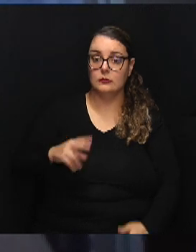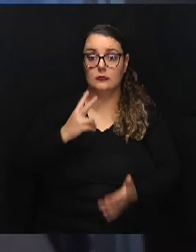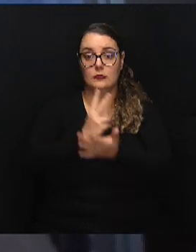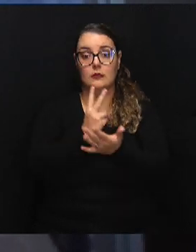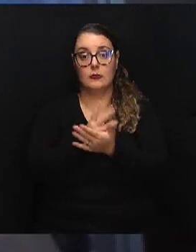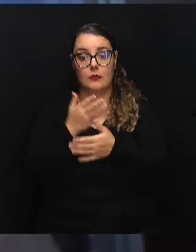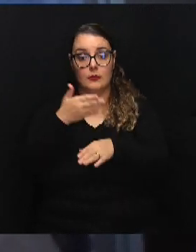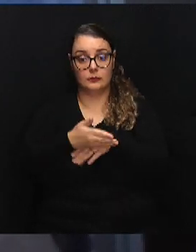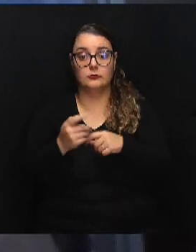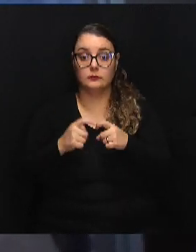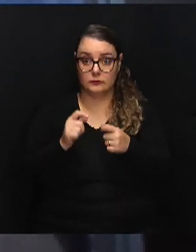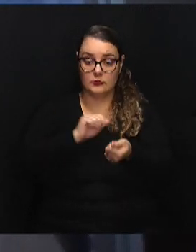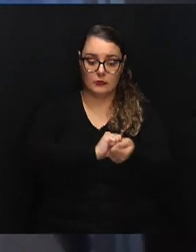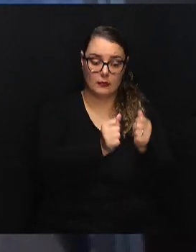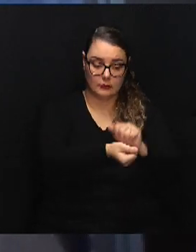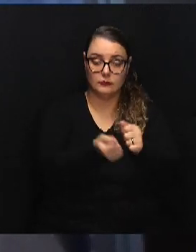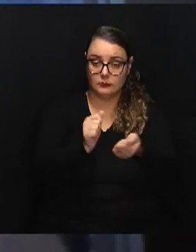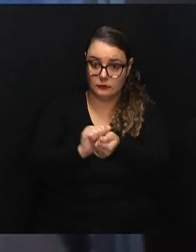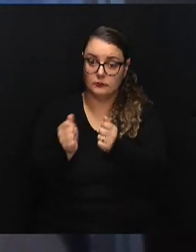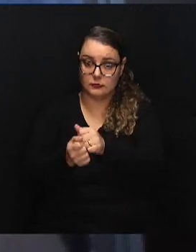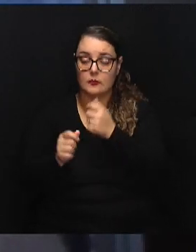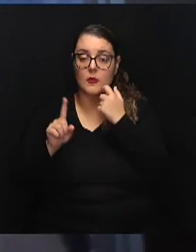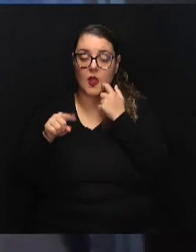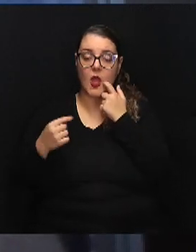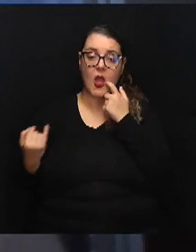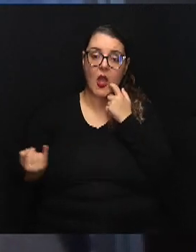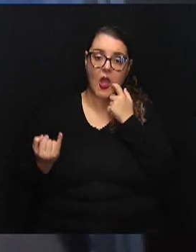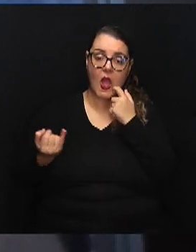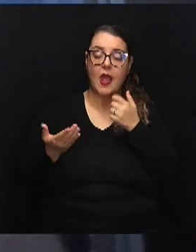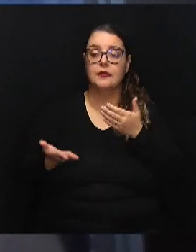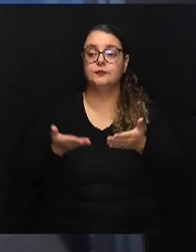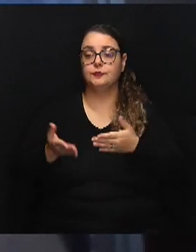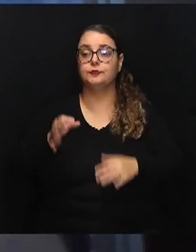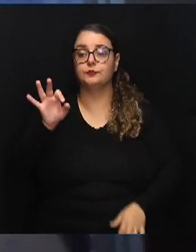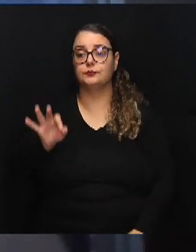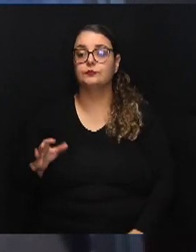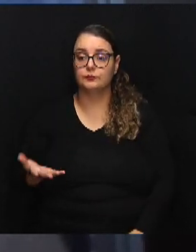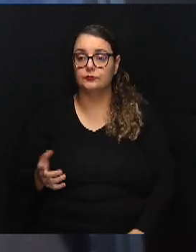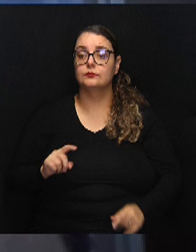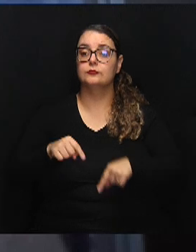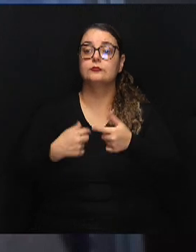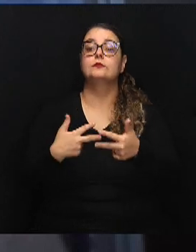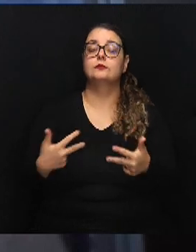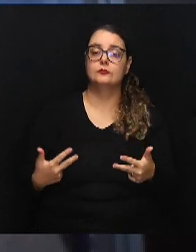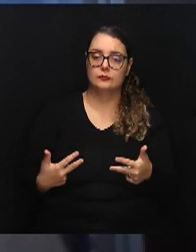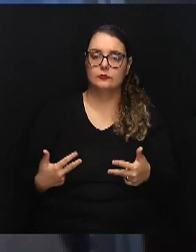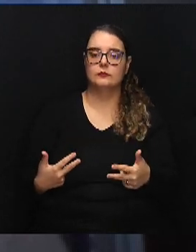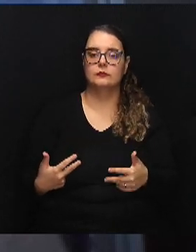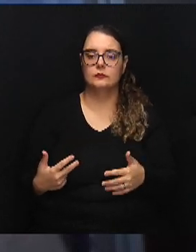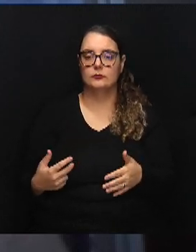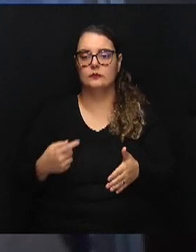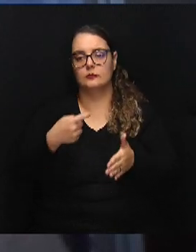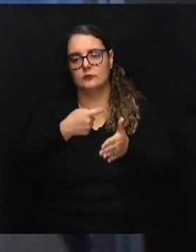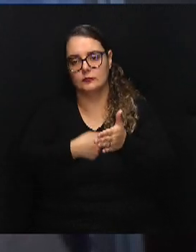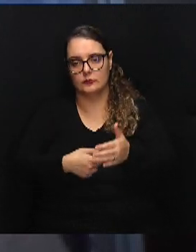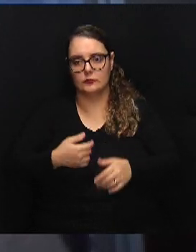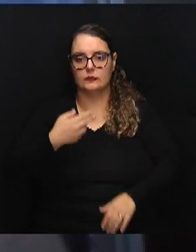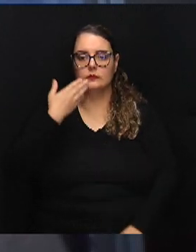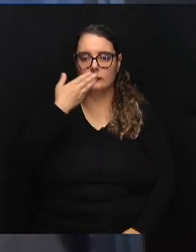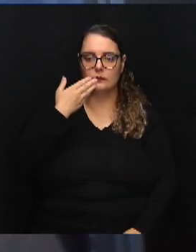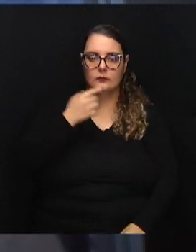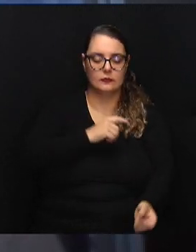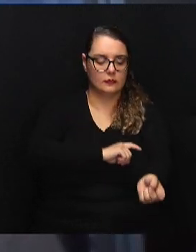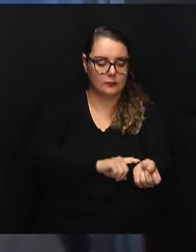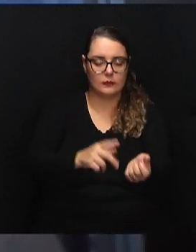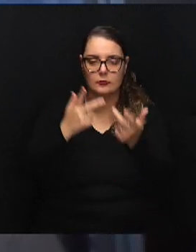periodicamente sendo reavaliado, mas é importante que se faça o tratamento correto. A outra coisa é manter as taxas do açúcar no sangue